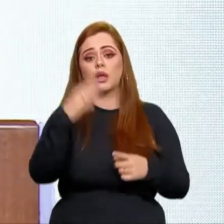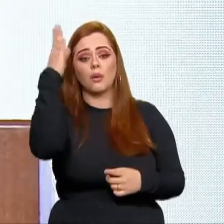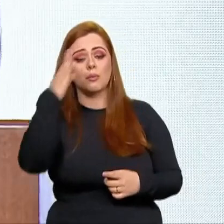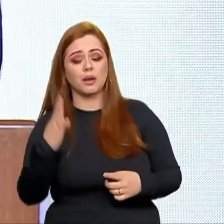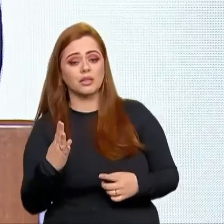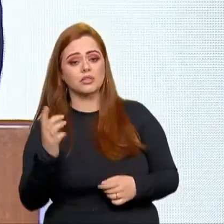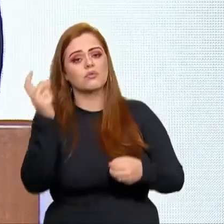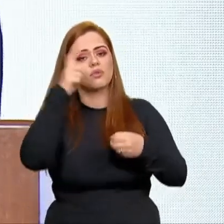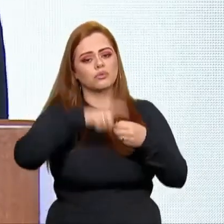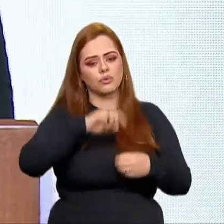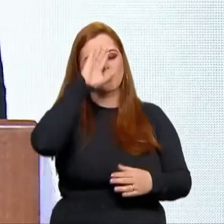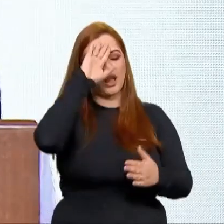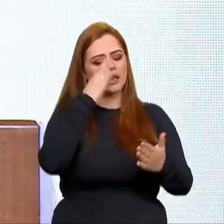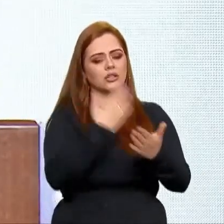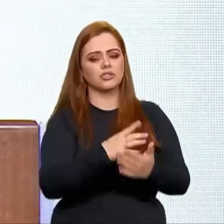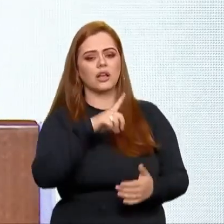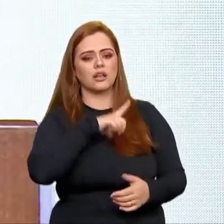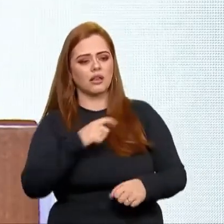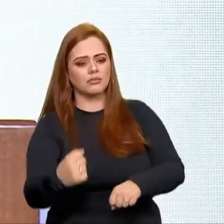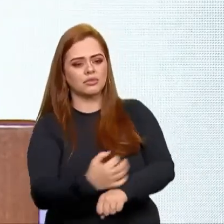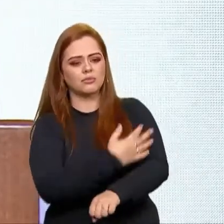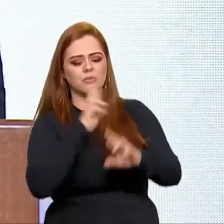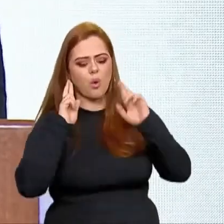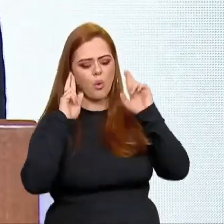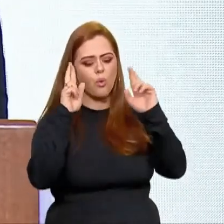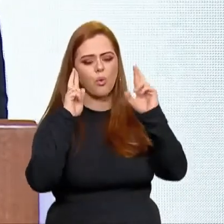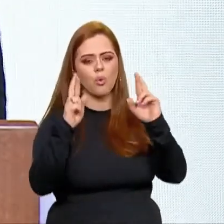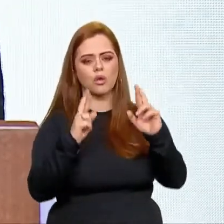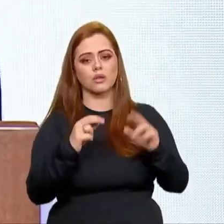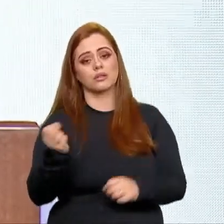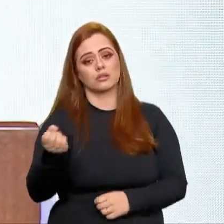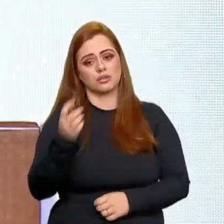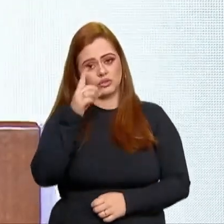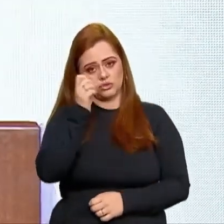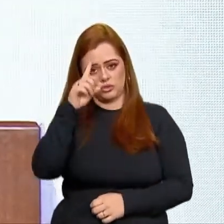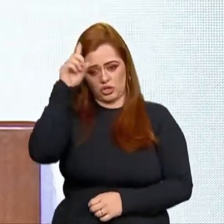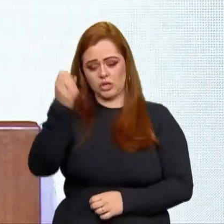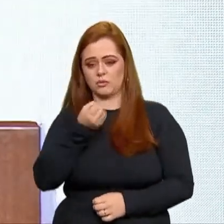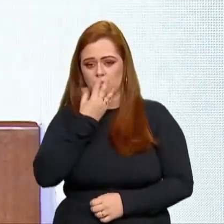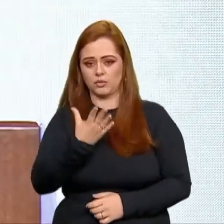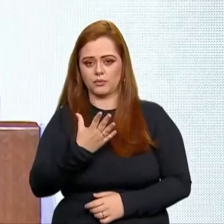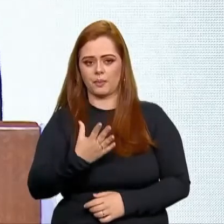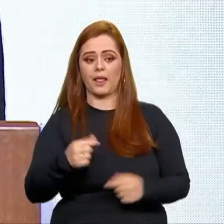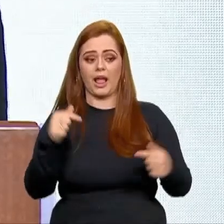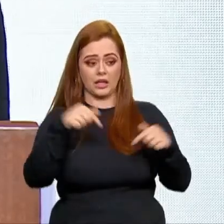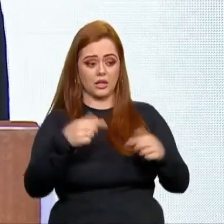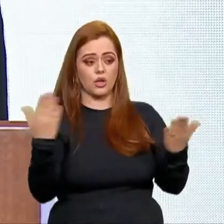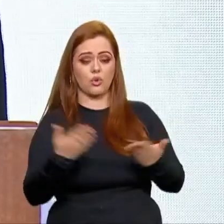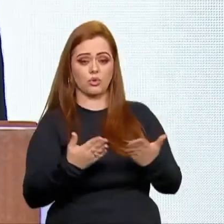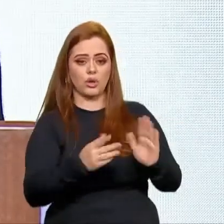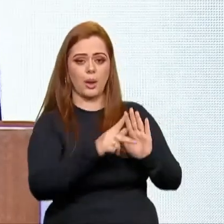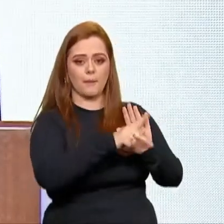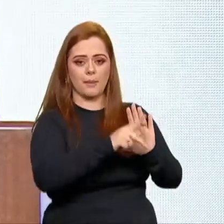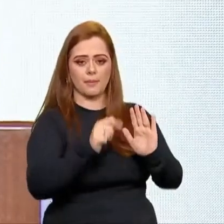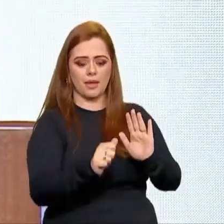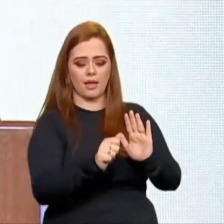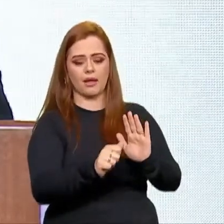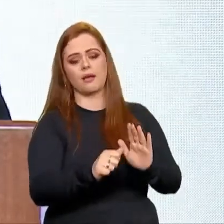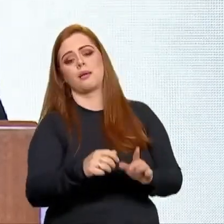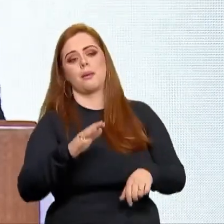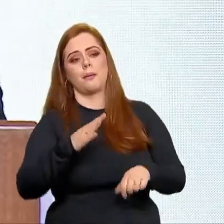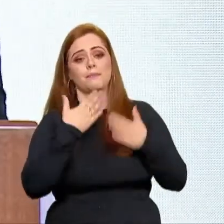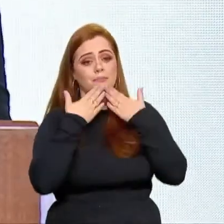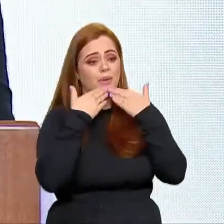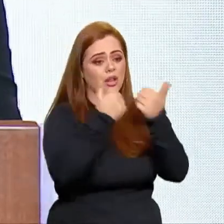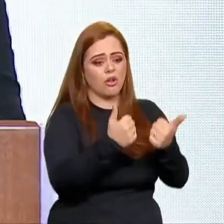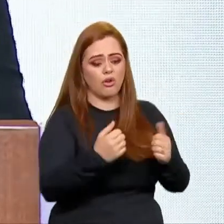ter esperança em novos dias. Resultado está aqui. O PPA mais participativo, mais moderno,